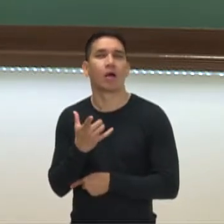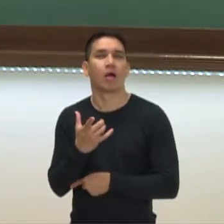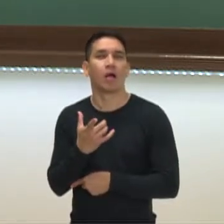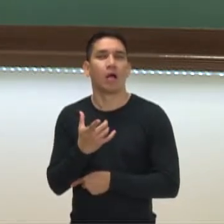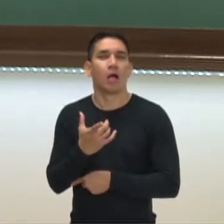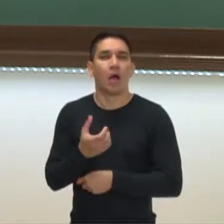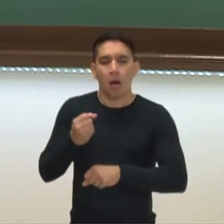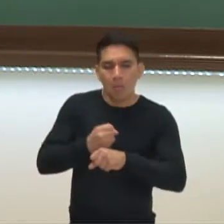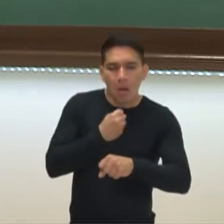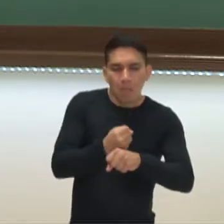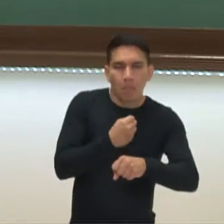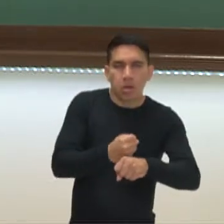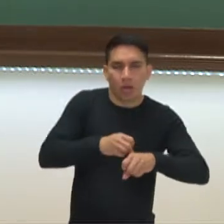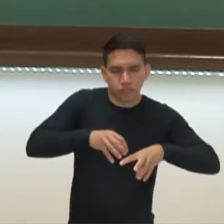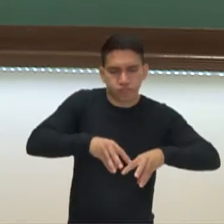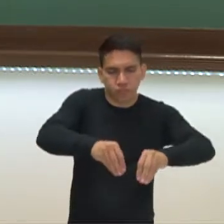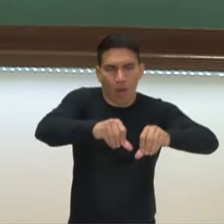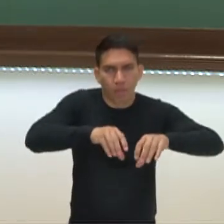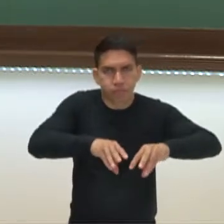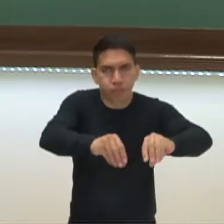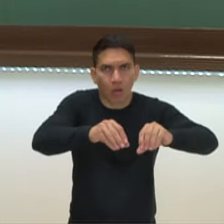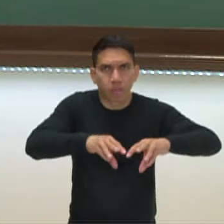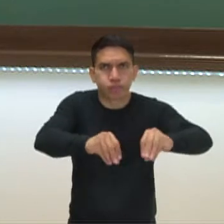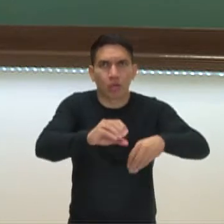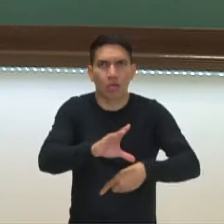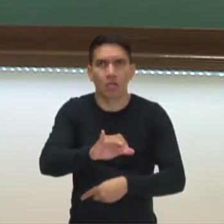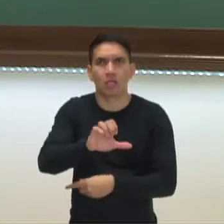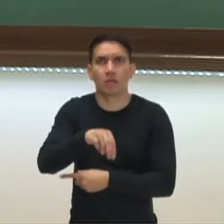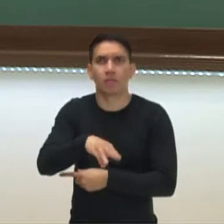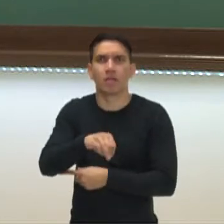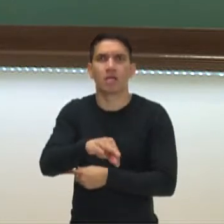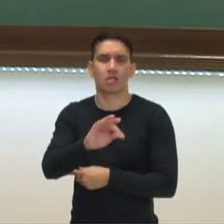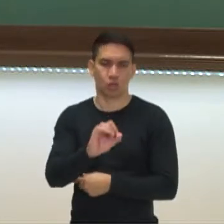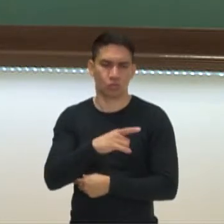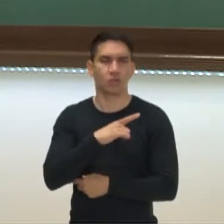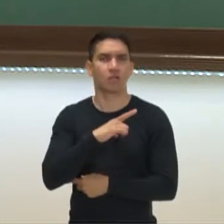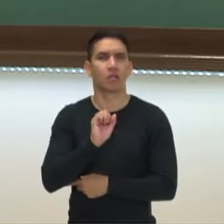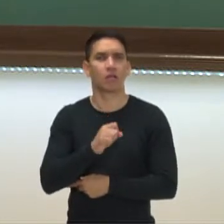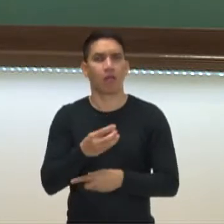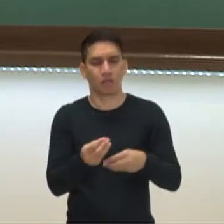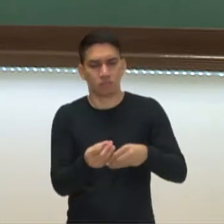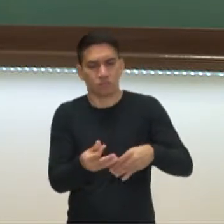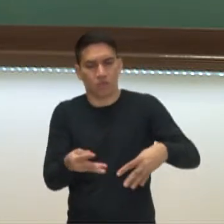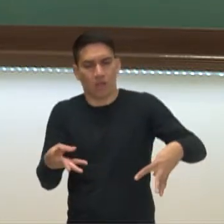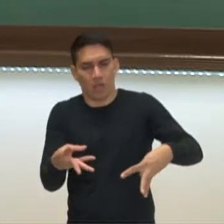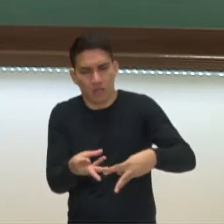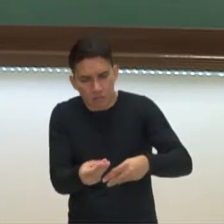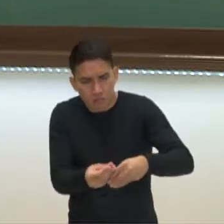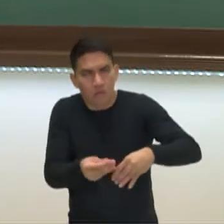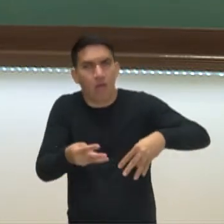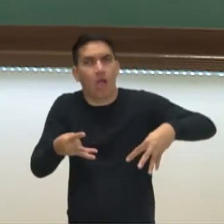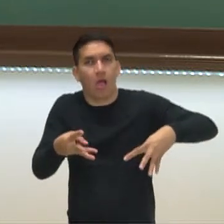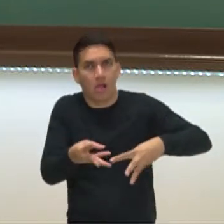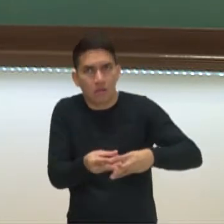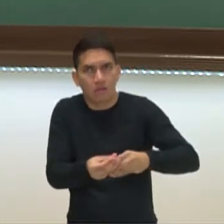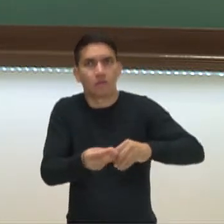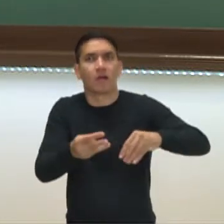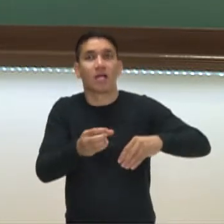exemplo, até um certo deslocamento do cimento tem uma elasticidade. Passou daquela